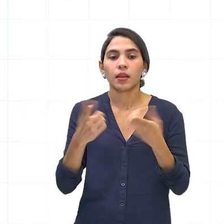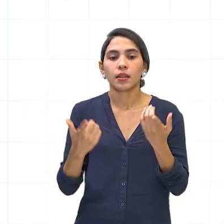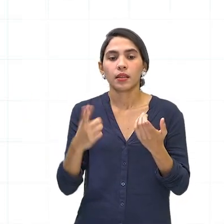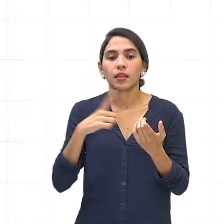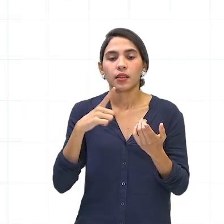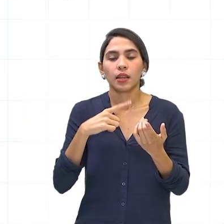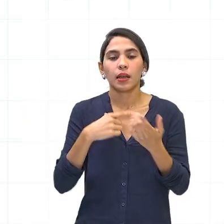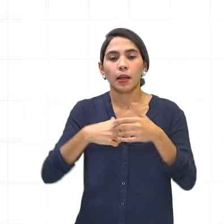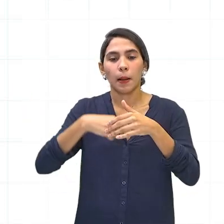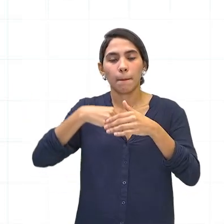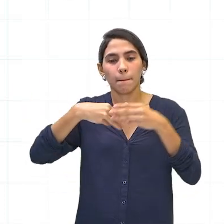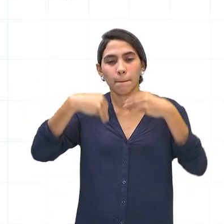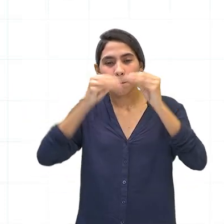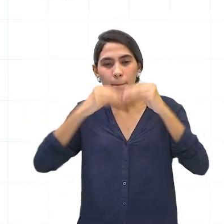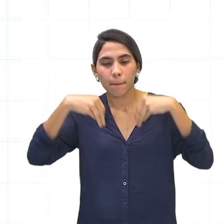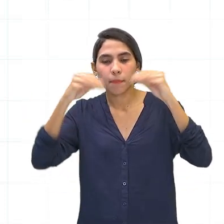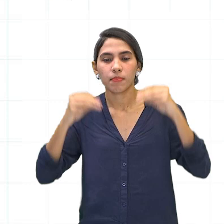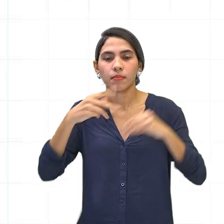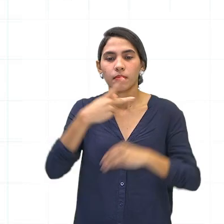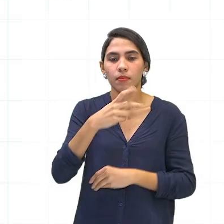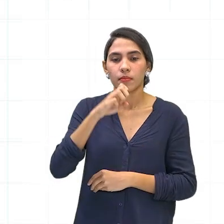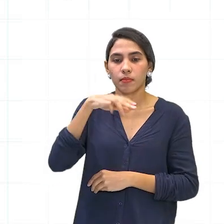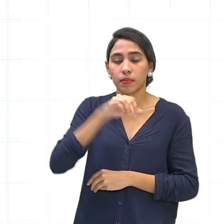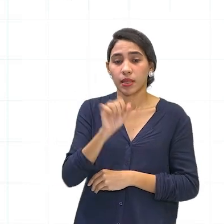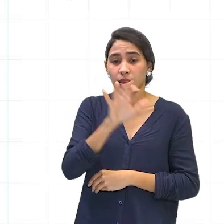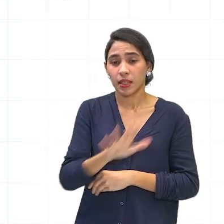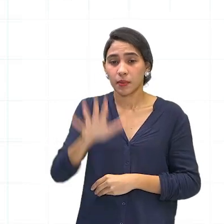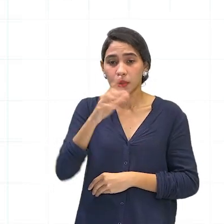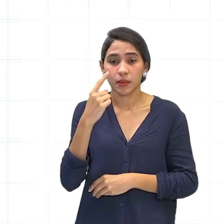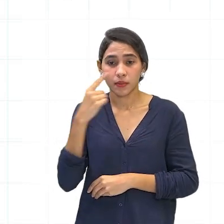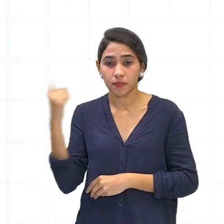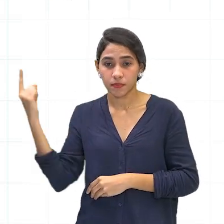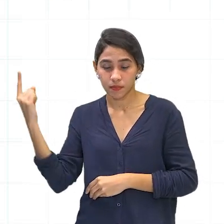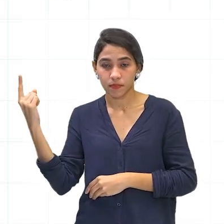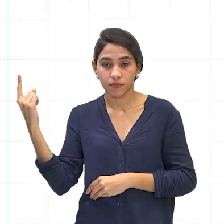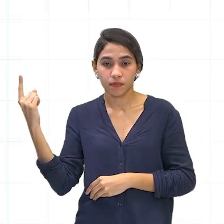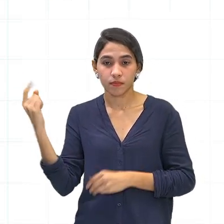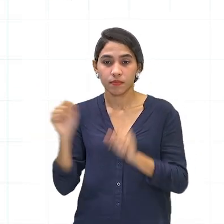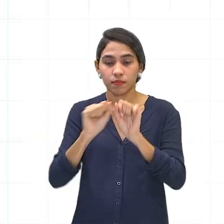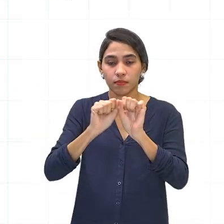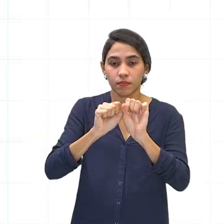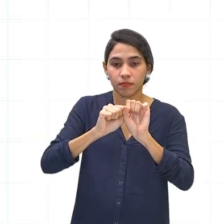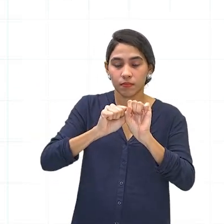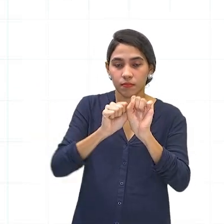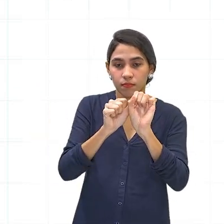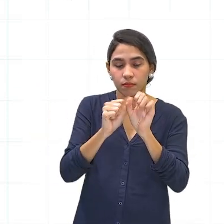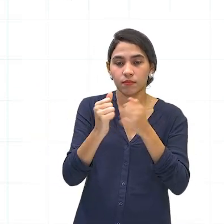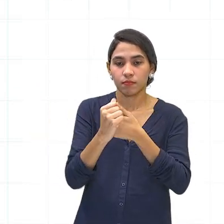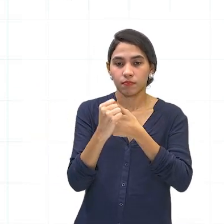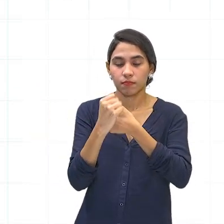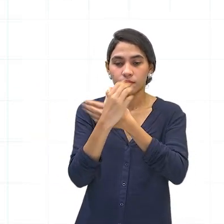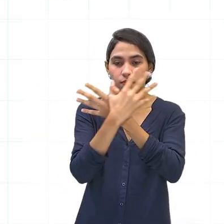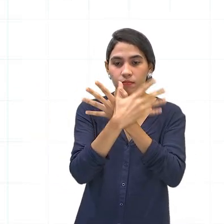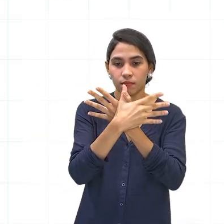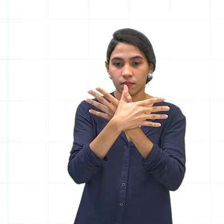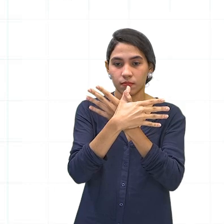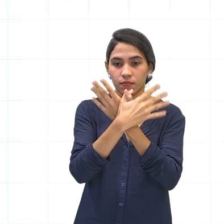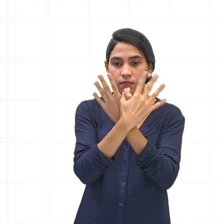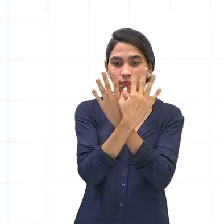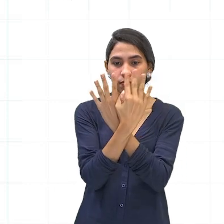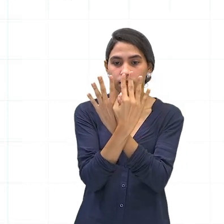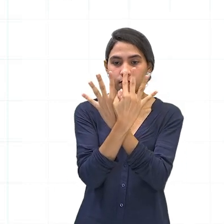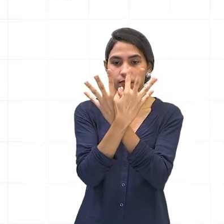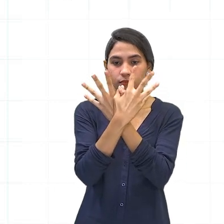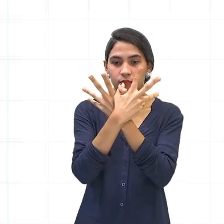por penas, né? Como a gente está visualizando aí na imagem do pavão, né? Tem um colorido diferenciado. Essas penas elas vão